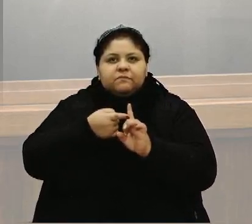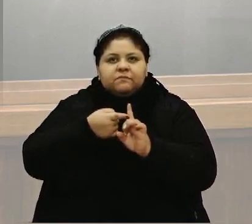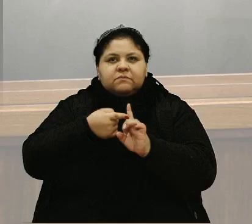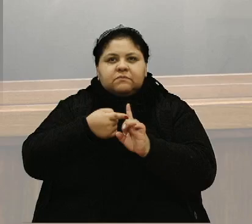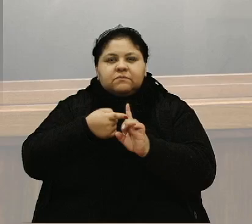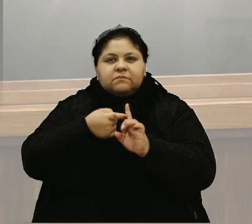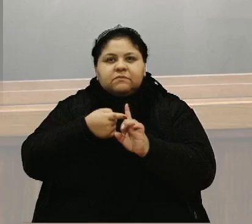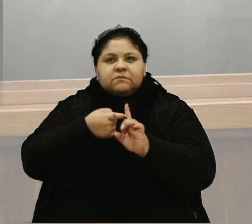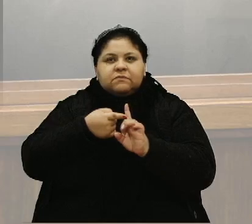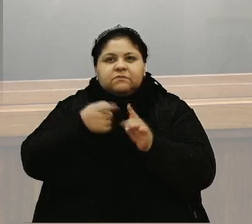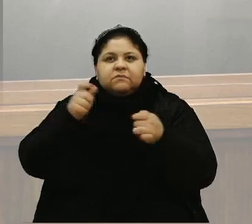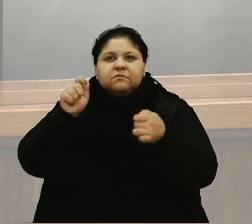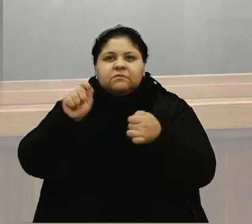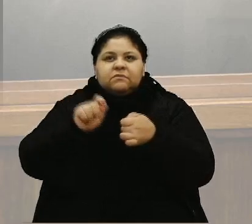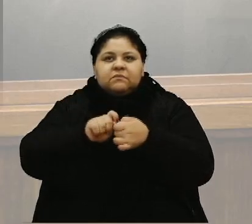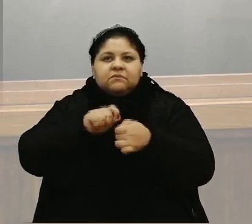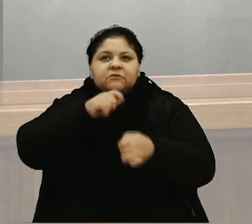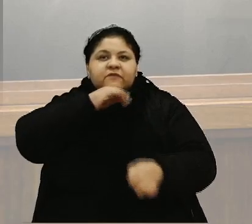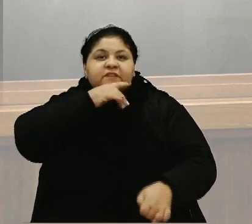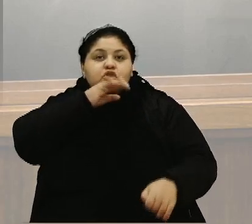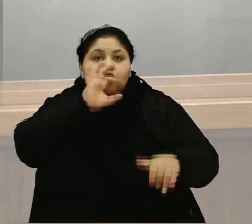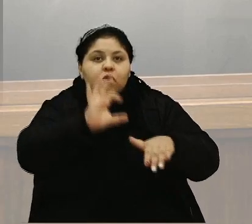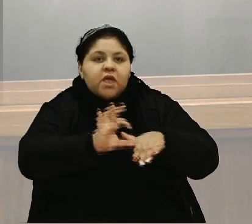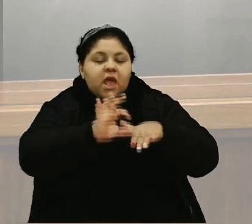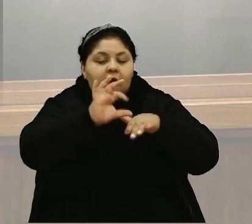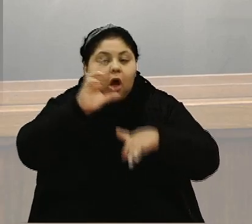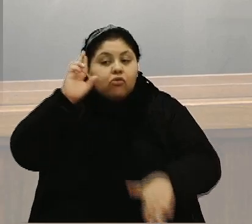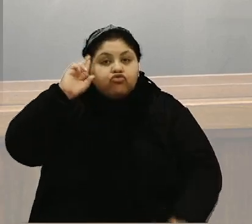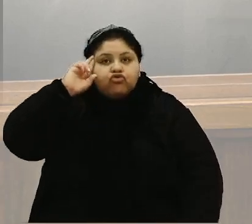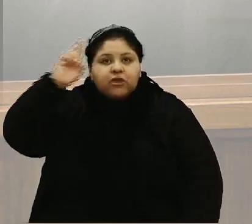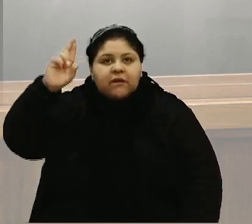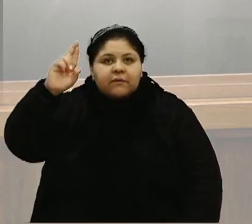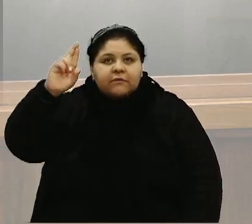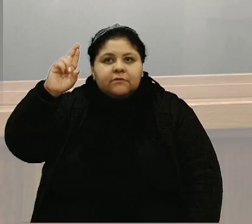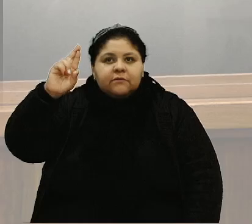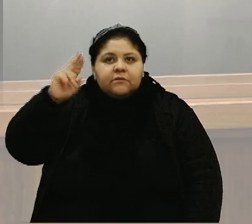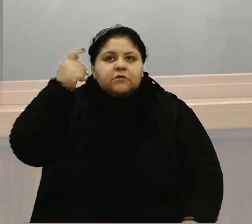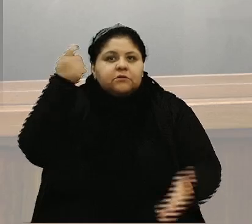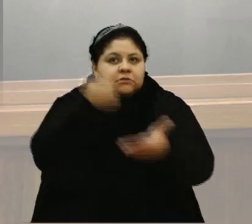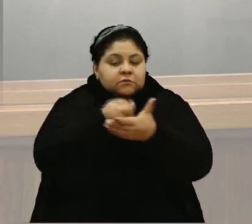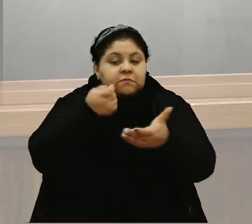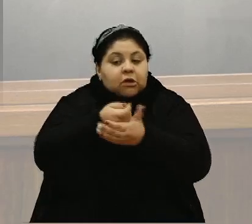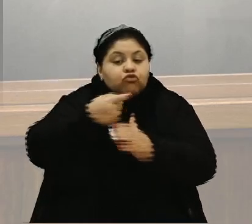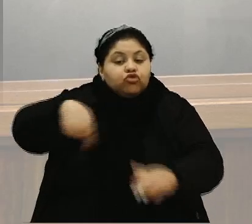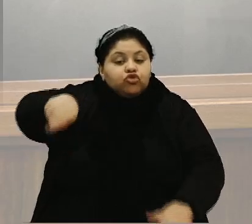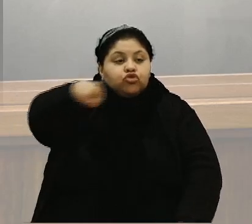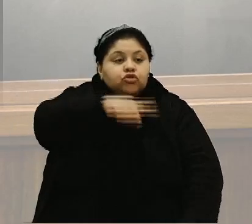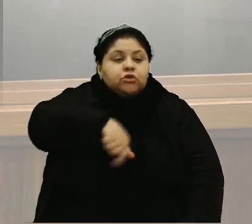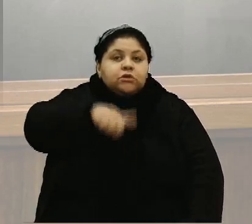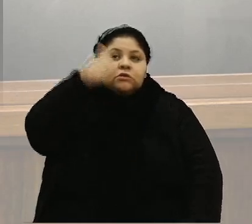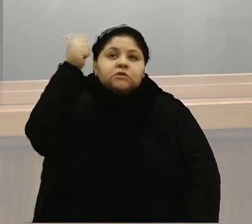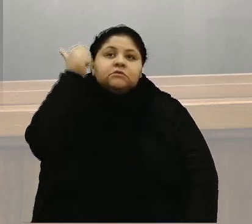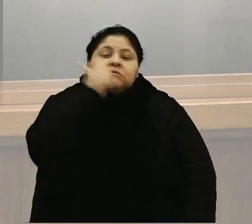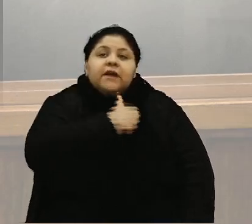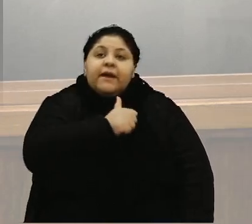faz mal ao patrão. Uma luta de nós mulheres.